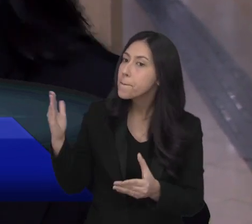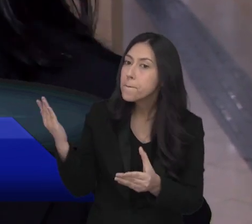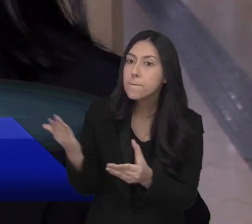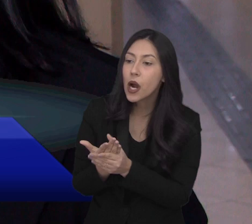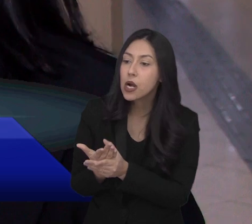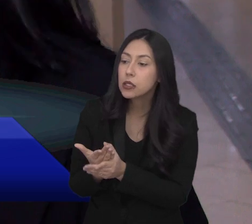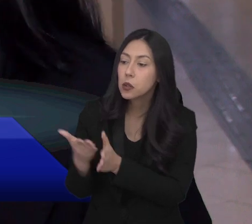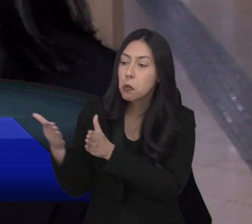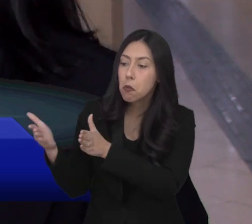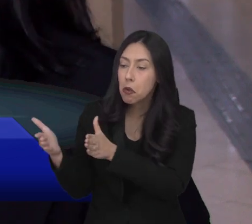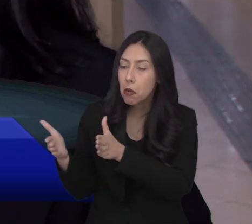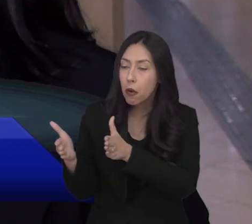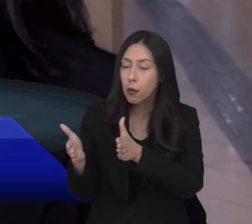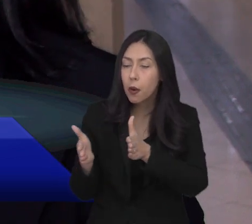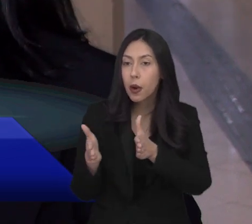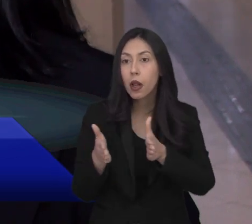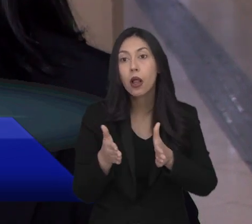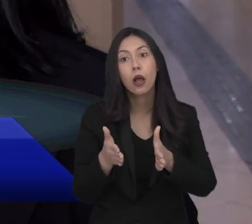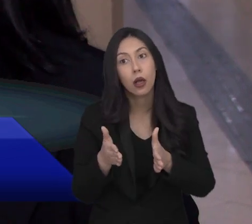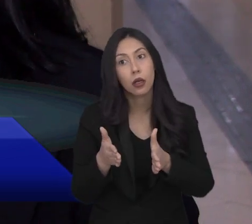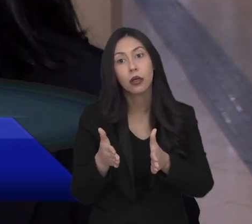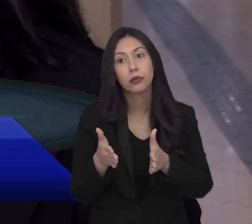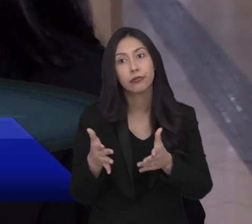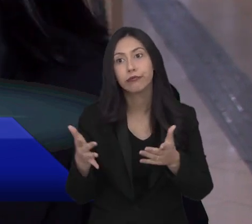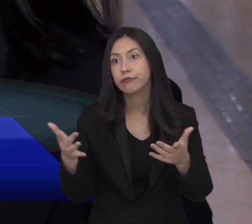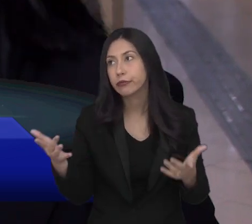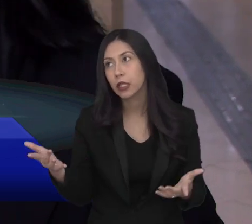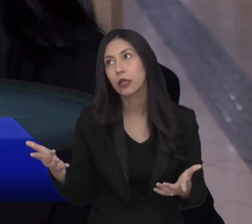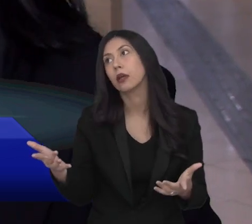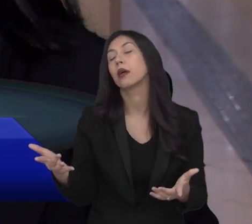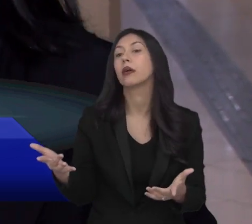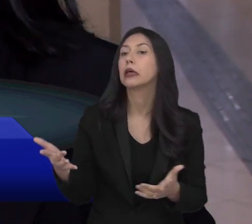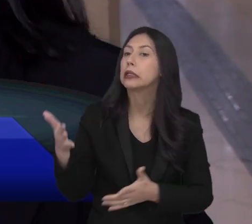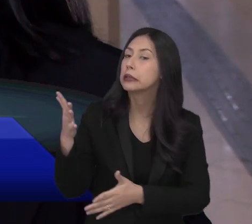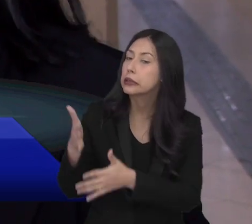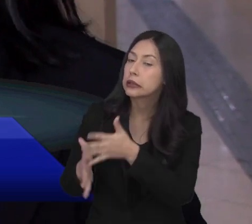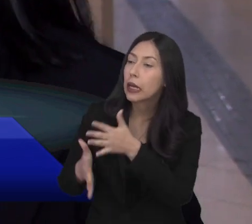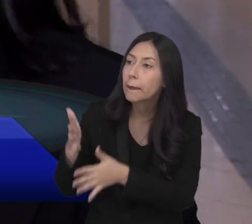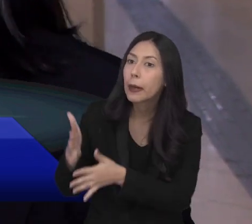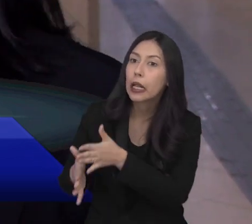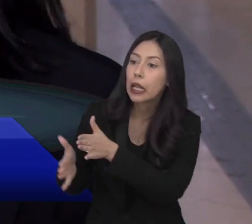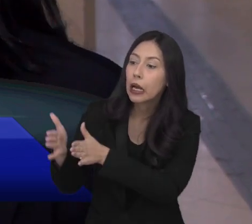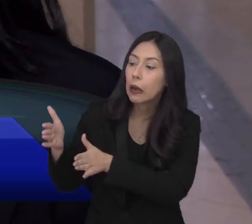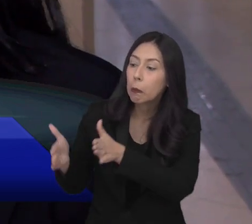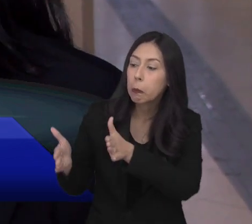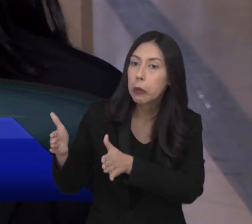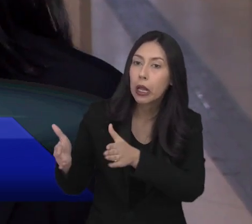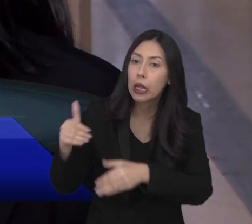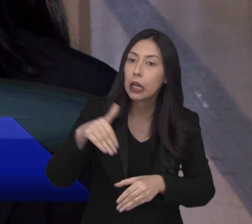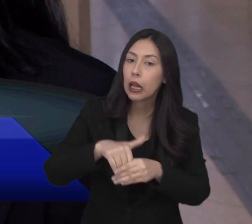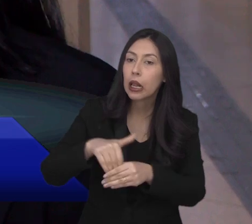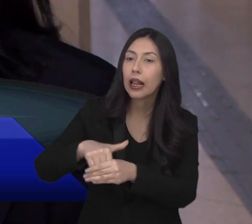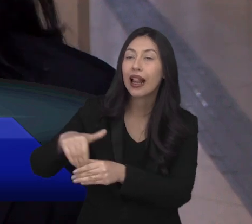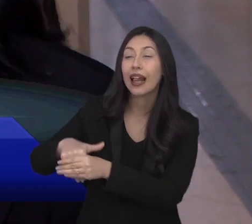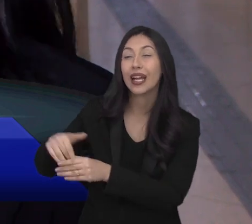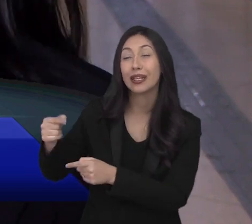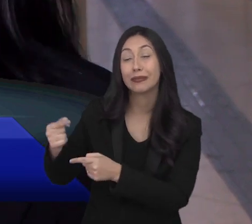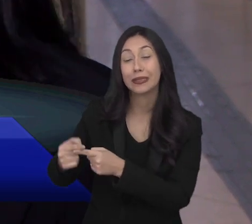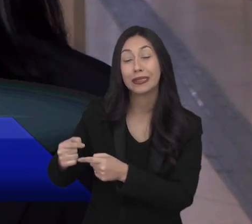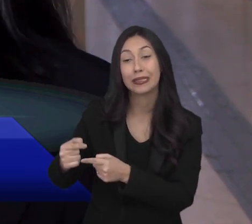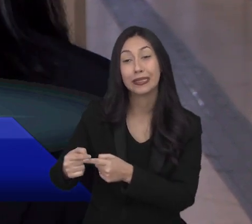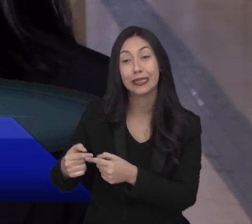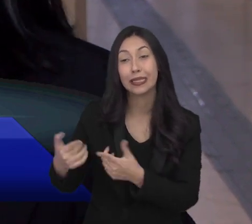ter todo o processo administrativo eleitoral. E aquilo lá pode atrapalhar, né, o período eleitoral, porque